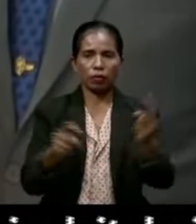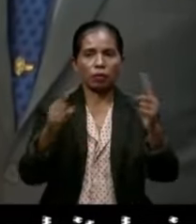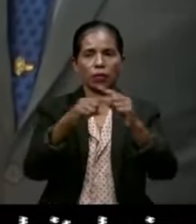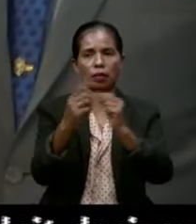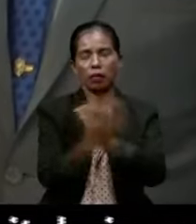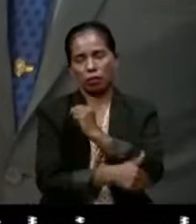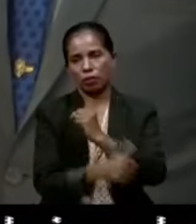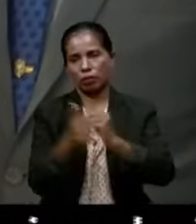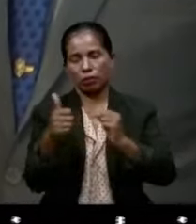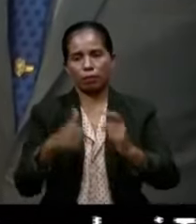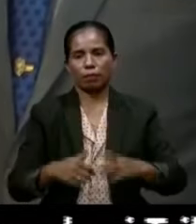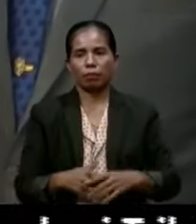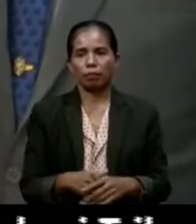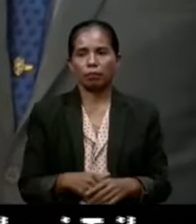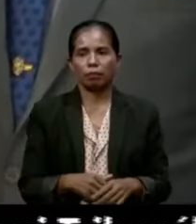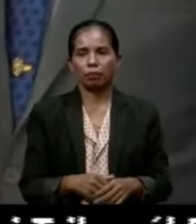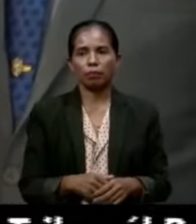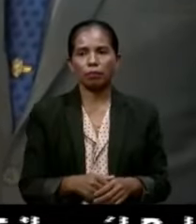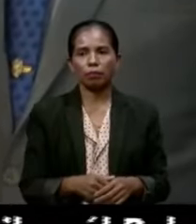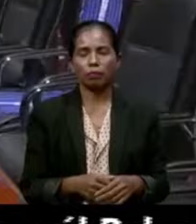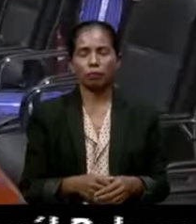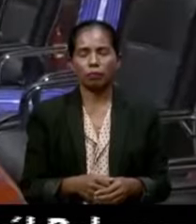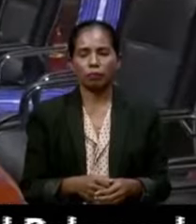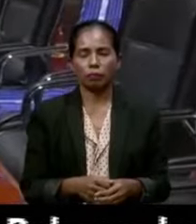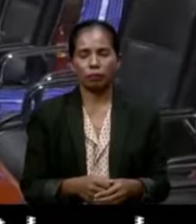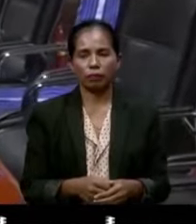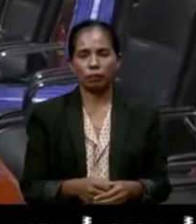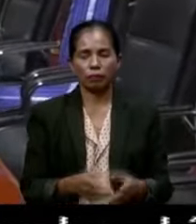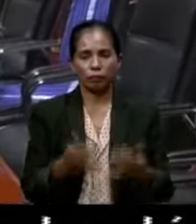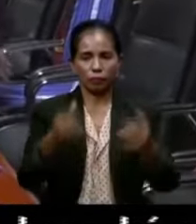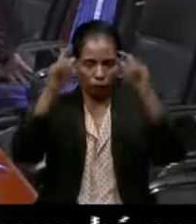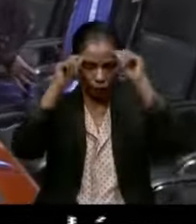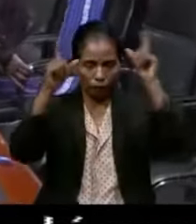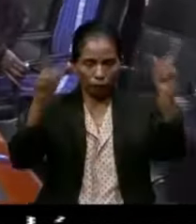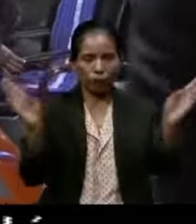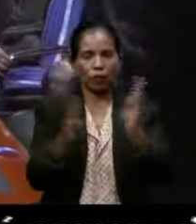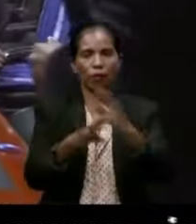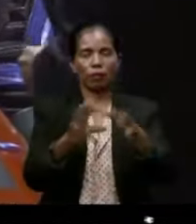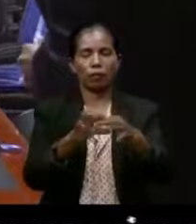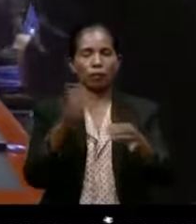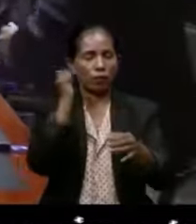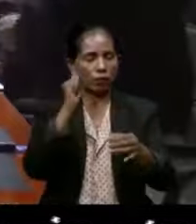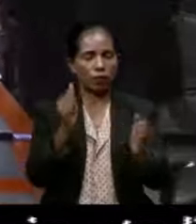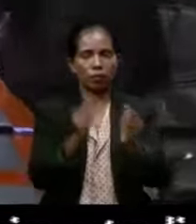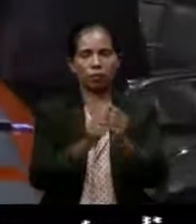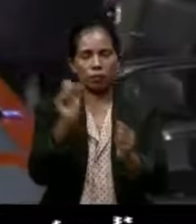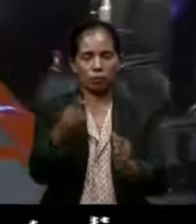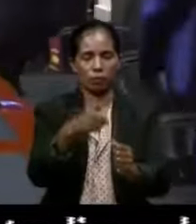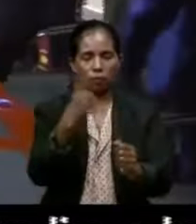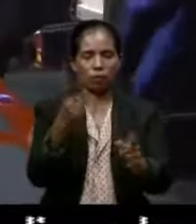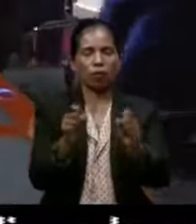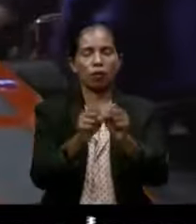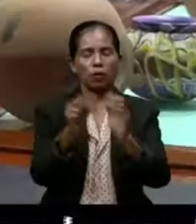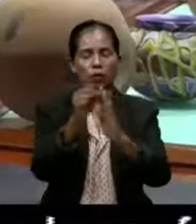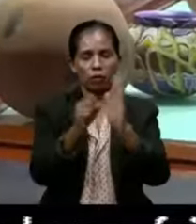raisir seluk. That help you during the difficult time. Dadang ne Timor-Leste sai nudar membro ASEAN badala sang resingida. Mai beho